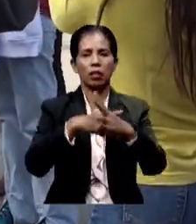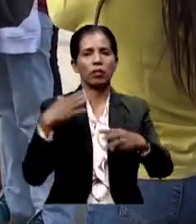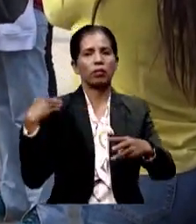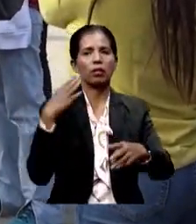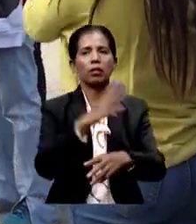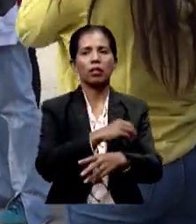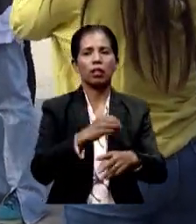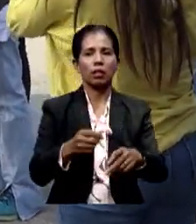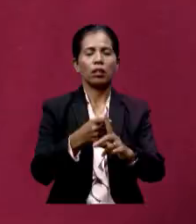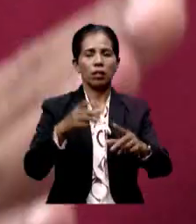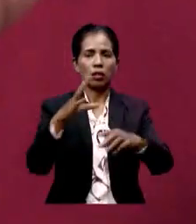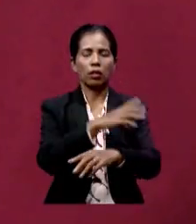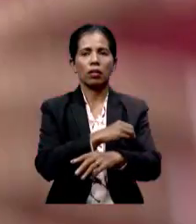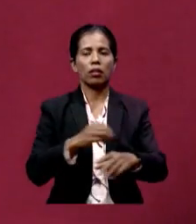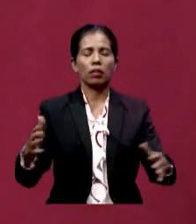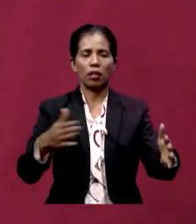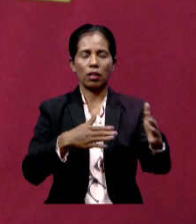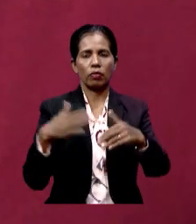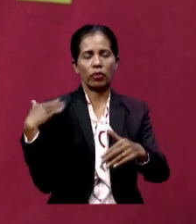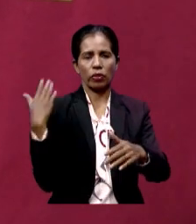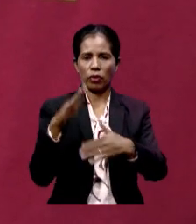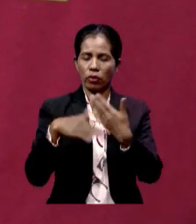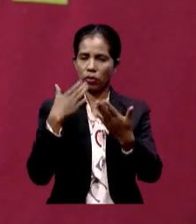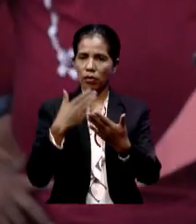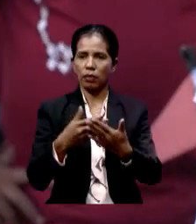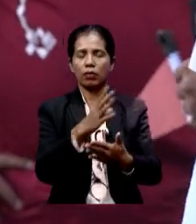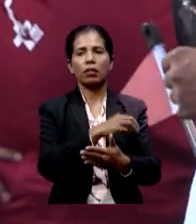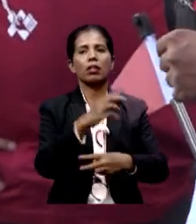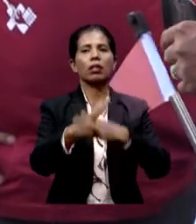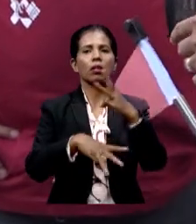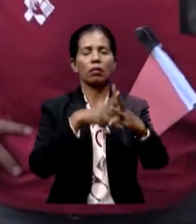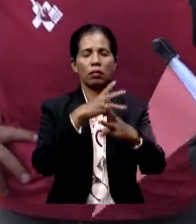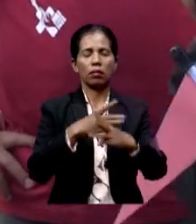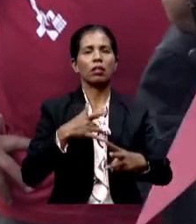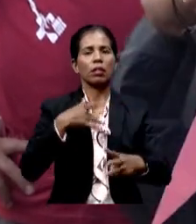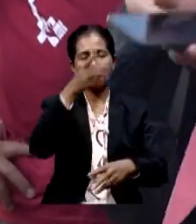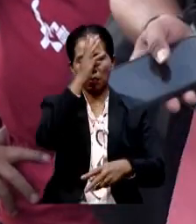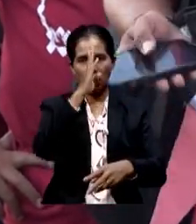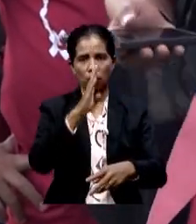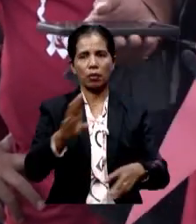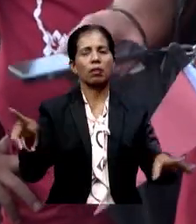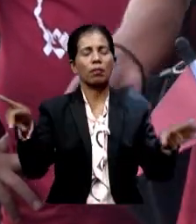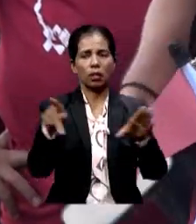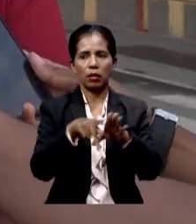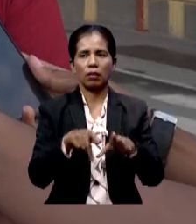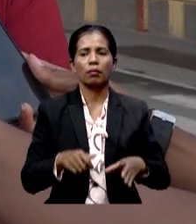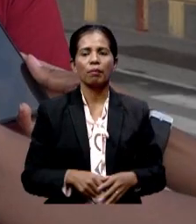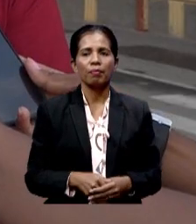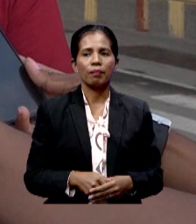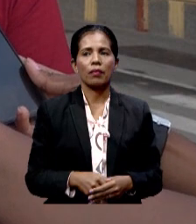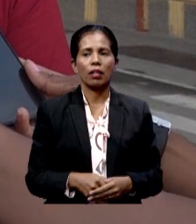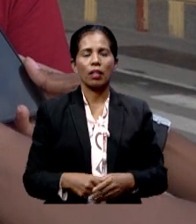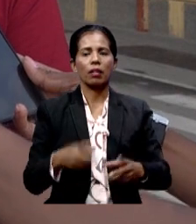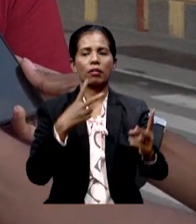espiritual Ida, nebe ato a livro jovem foi ensaio a ser rotum e a mundo ato sente maroma que minha presença. Minha viagem, nebe a